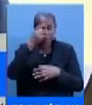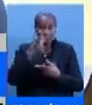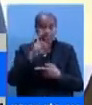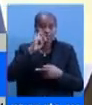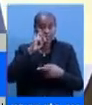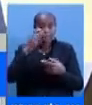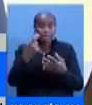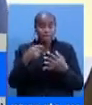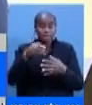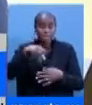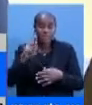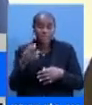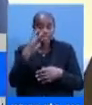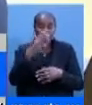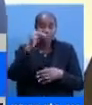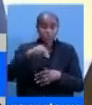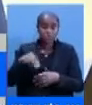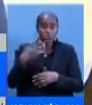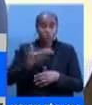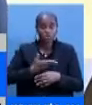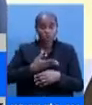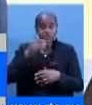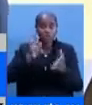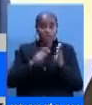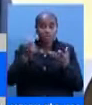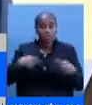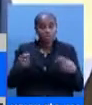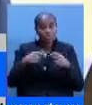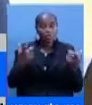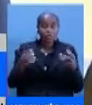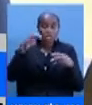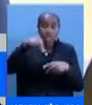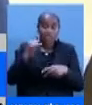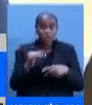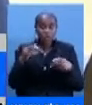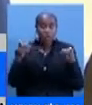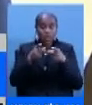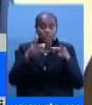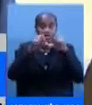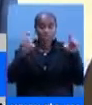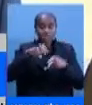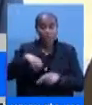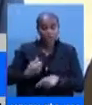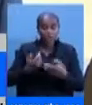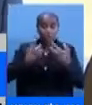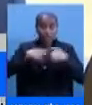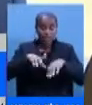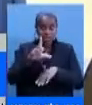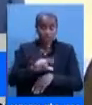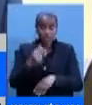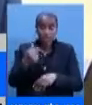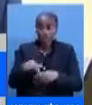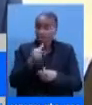de dólares americanos para promover as empresas, as micros e as pequenas empresas cabo-verdianas, mas também estamos